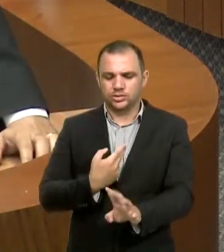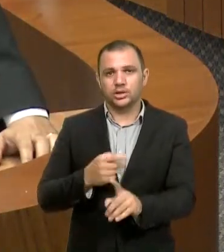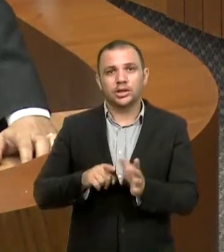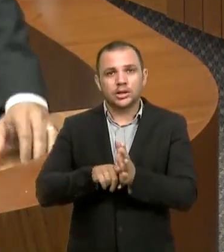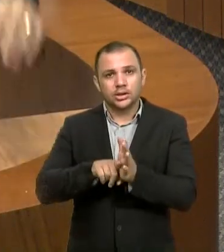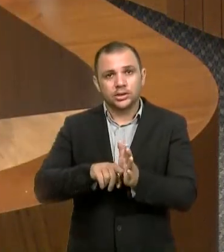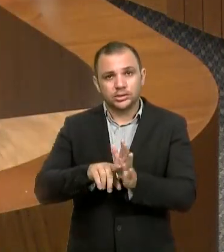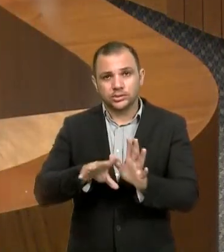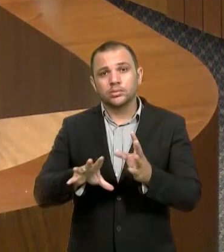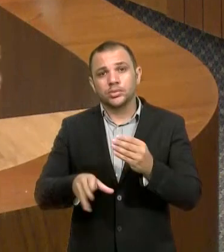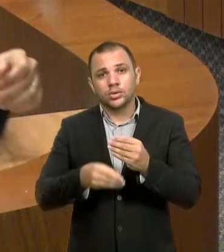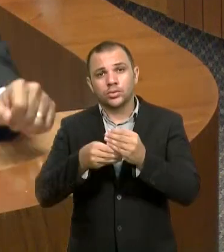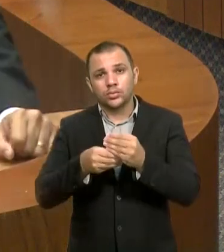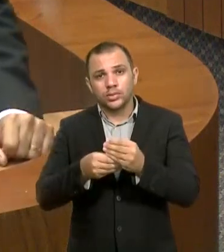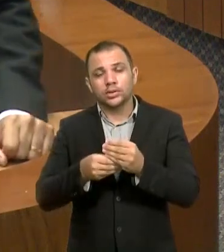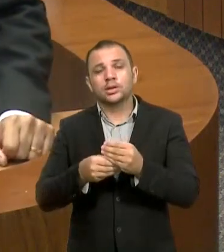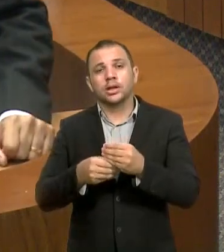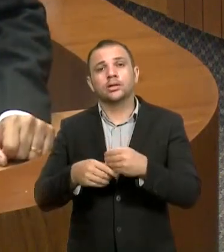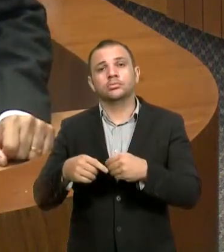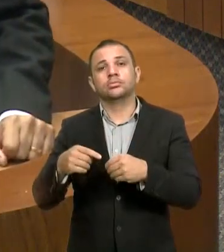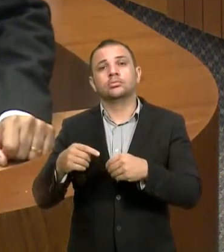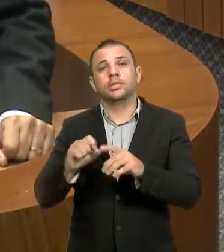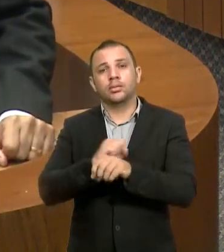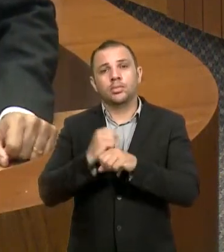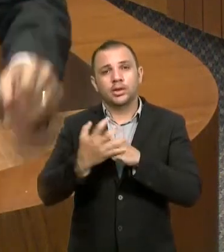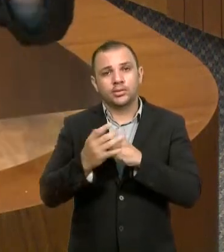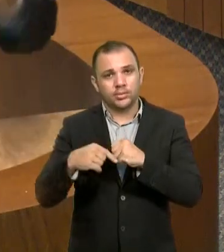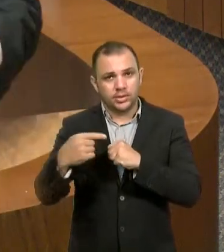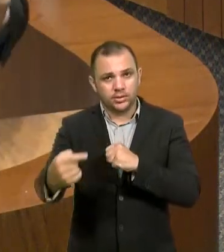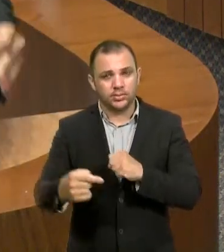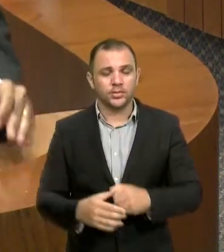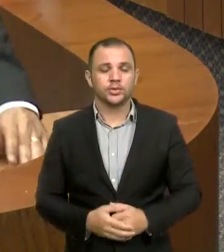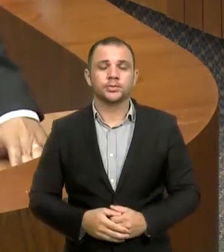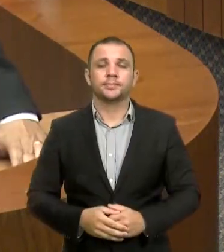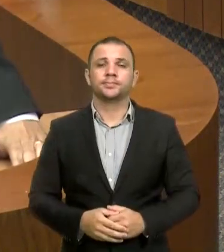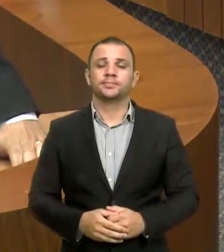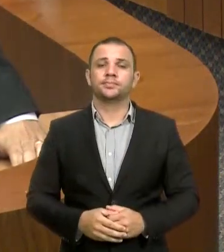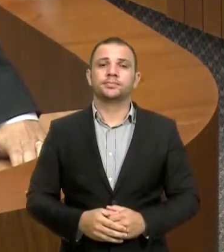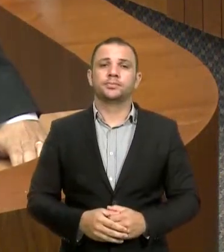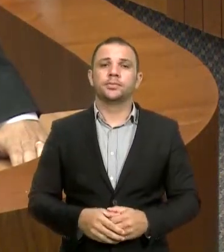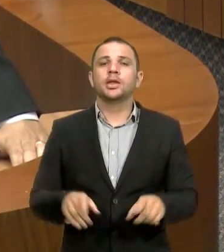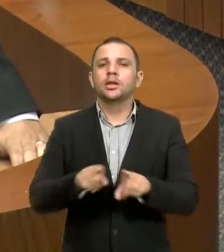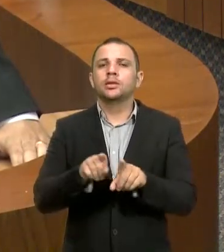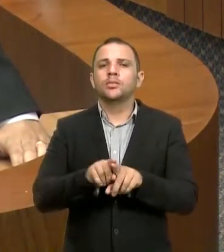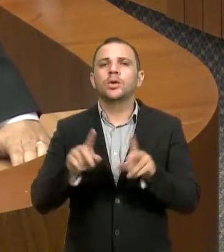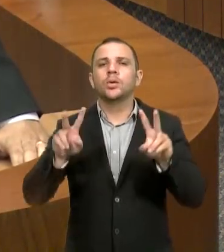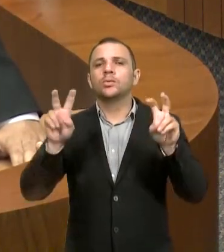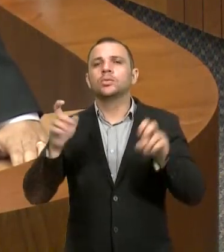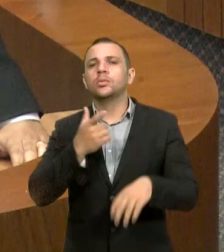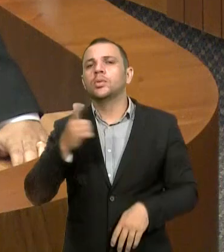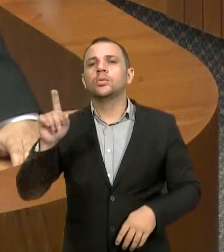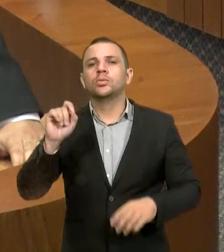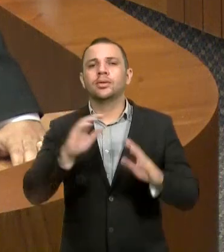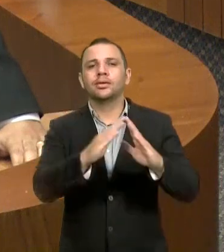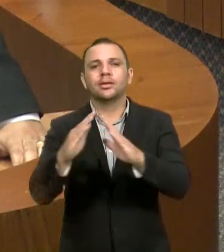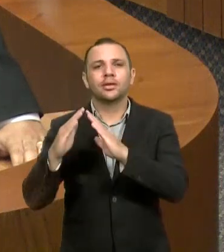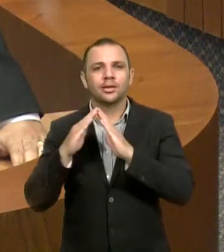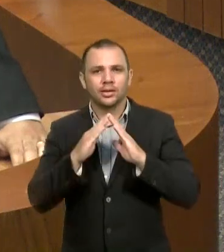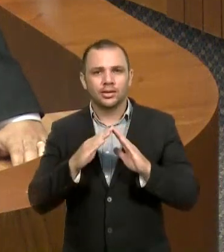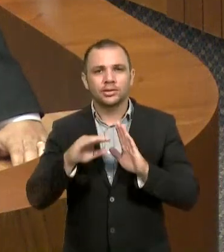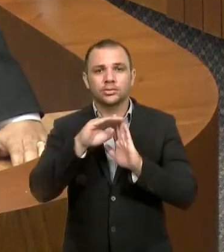pandemia. Mas eu também posso falar de habitação. O Minha Casa Minha Vida, com obra já em